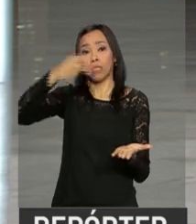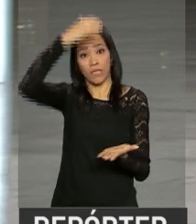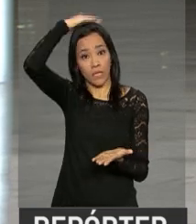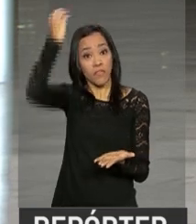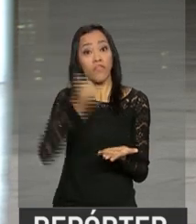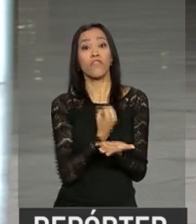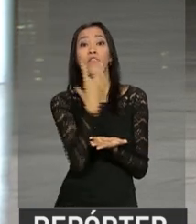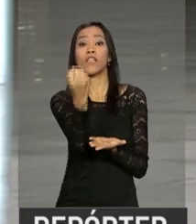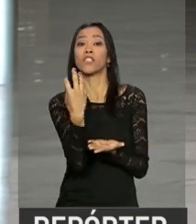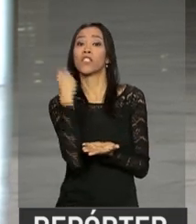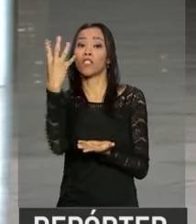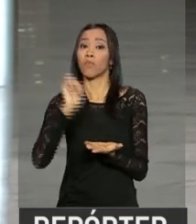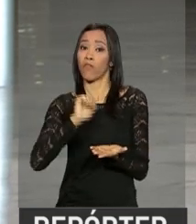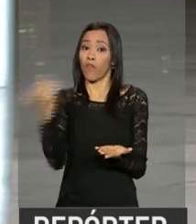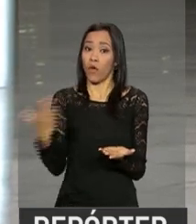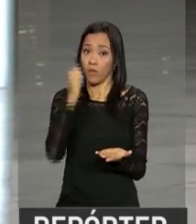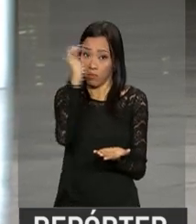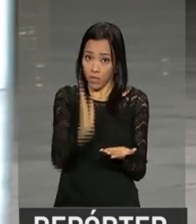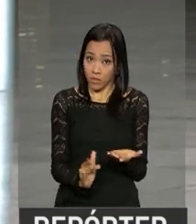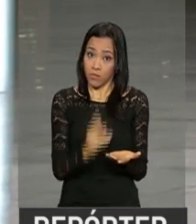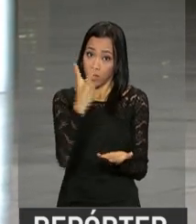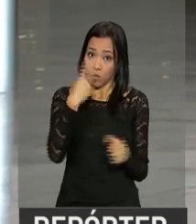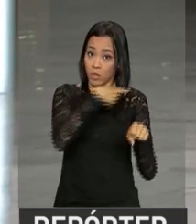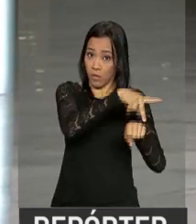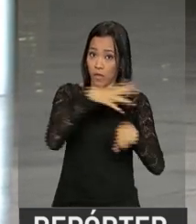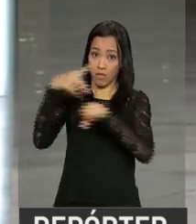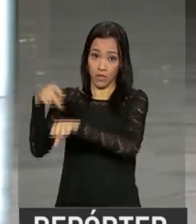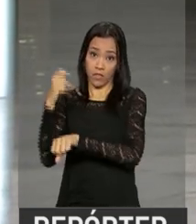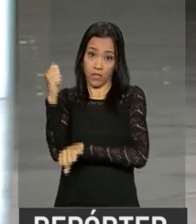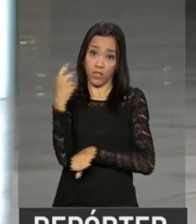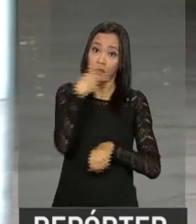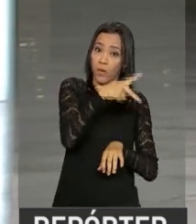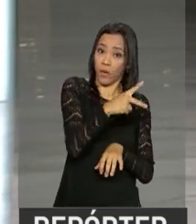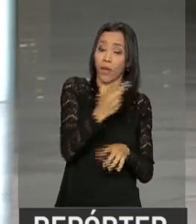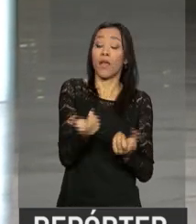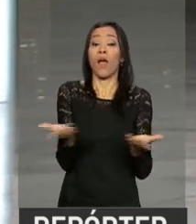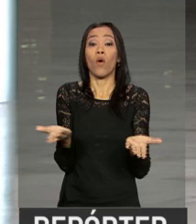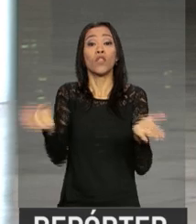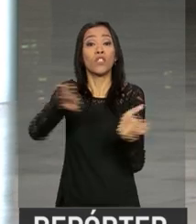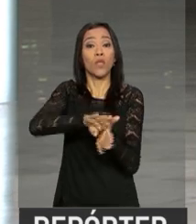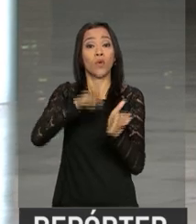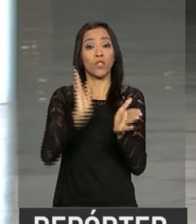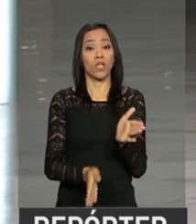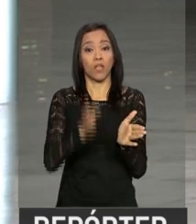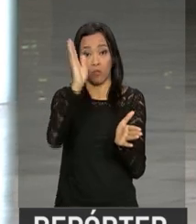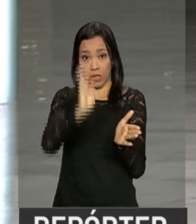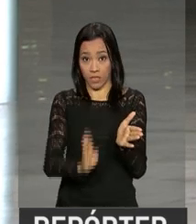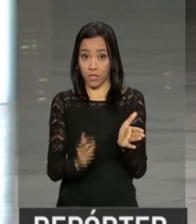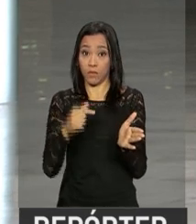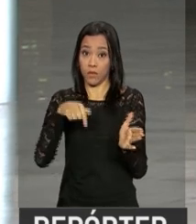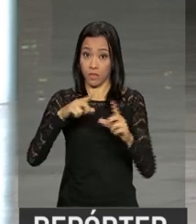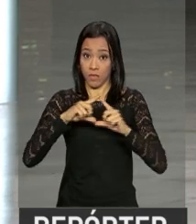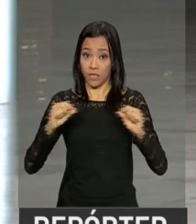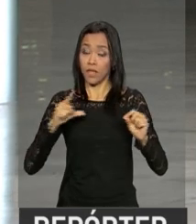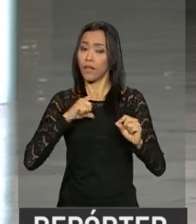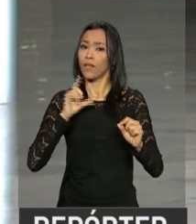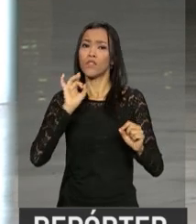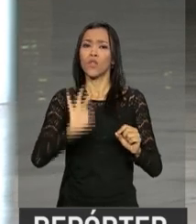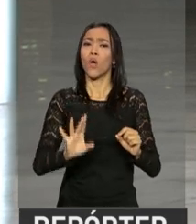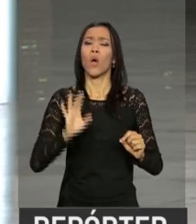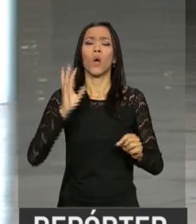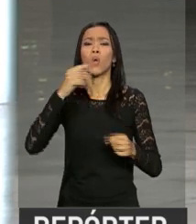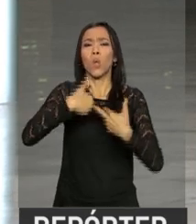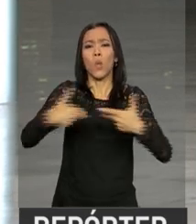dois países vizinhos, o presidente Michel Temer retornou a Brasília e hoje, aqui na capital federal, tem por enquanto apenas